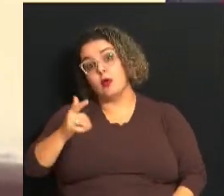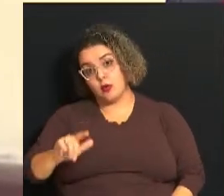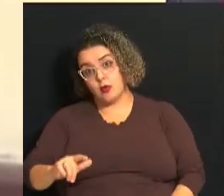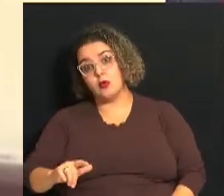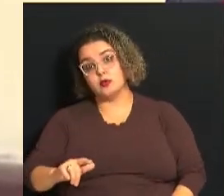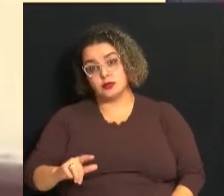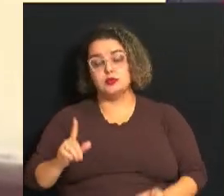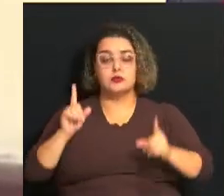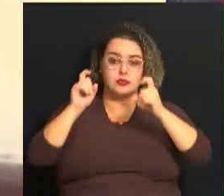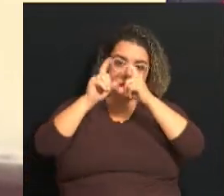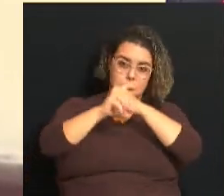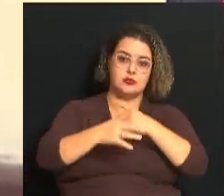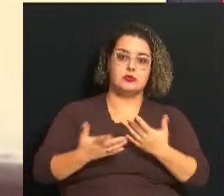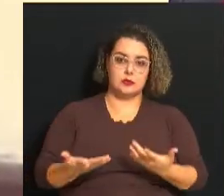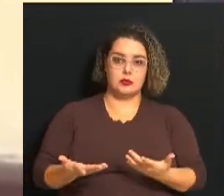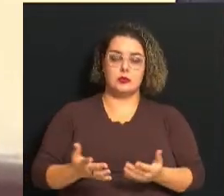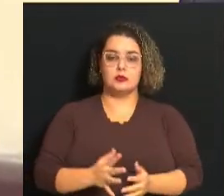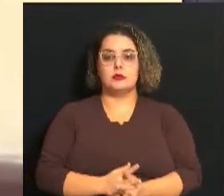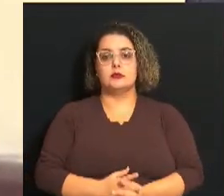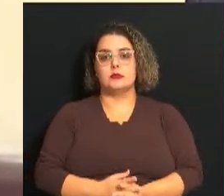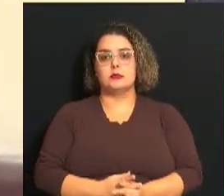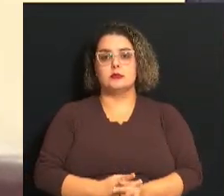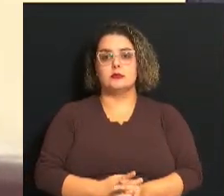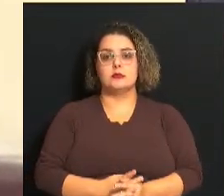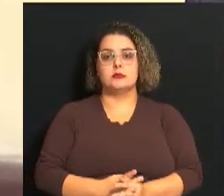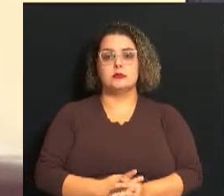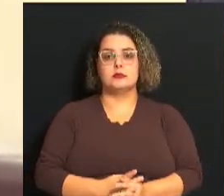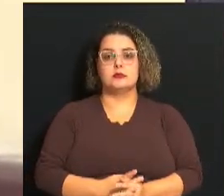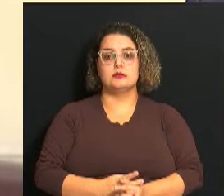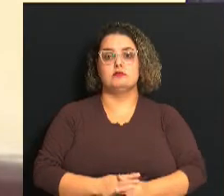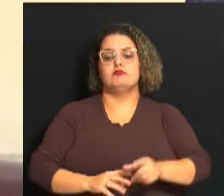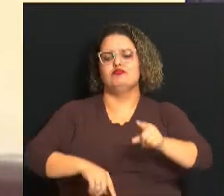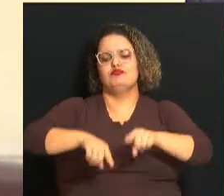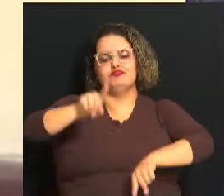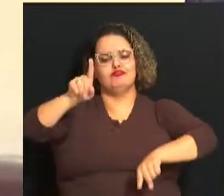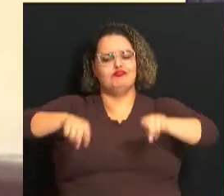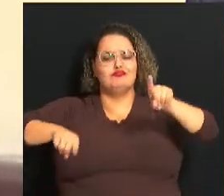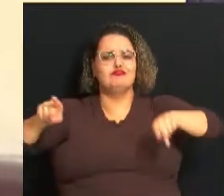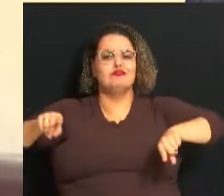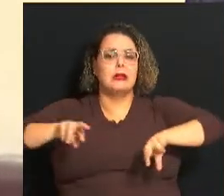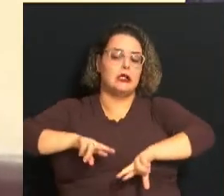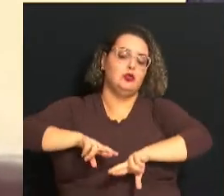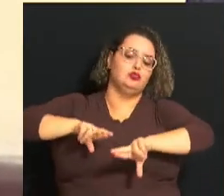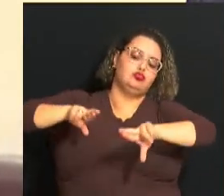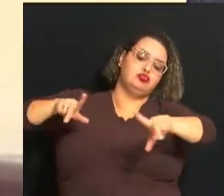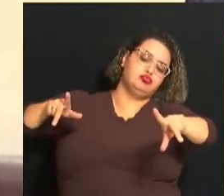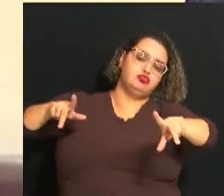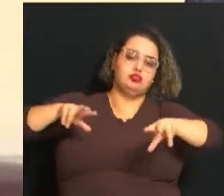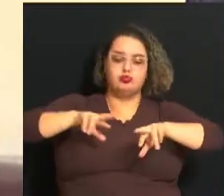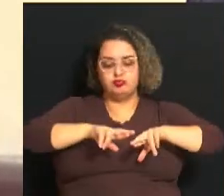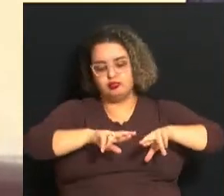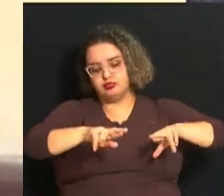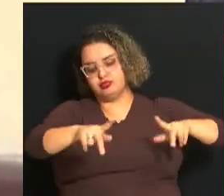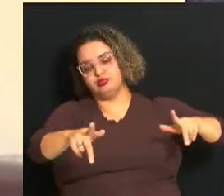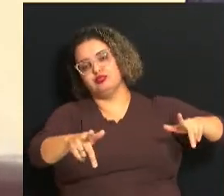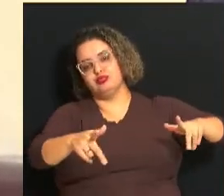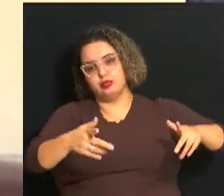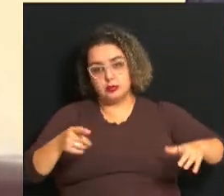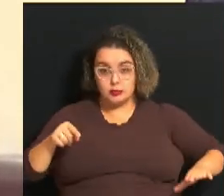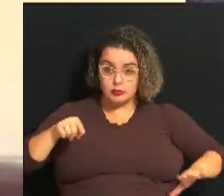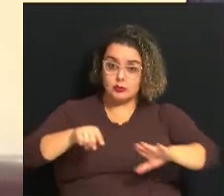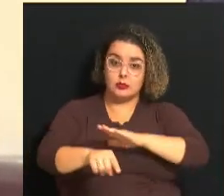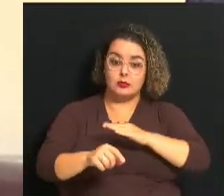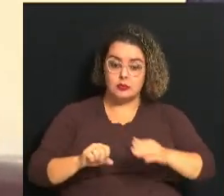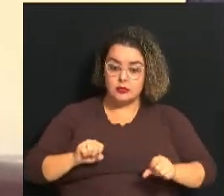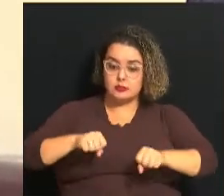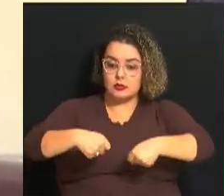tem dificuldade é das grandes divergências é do abismo que se fez em torno do do avanço do